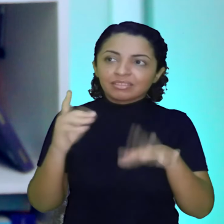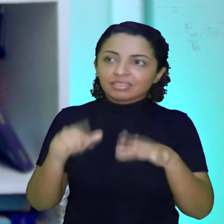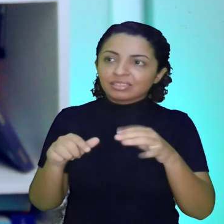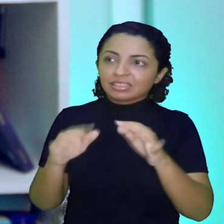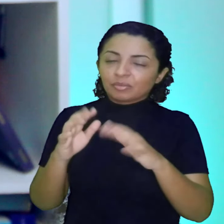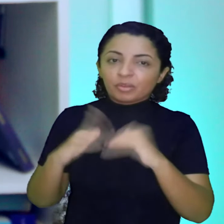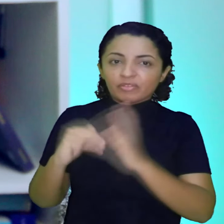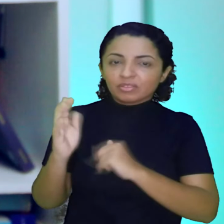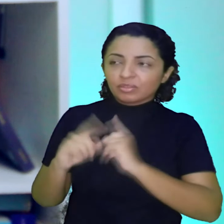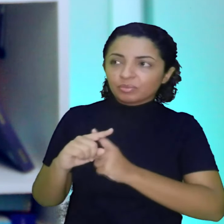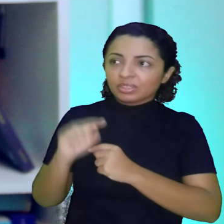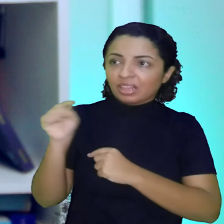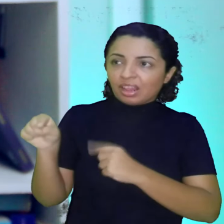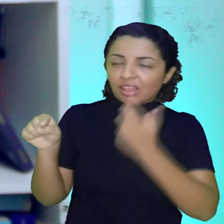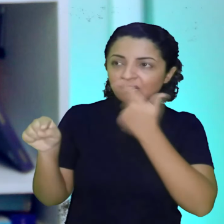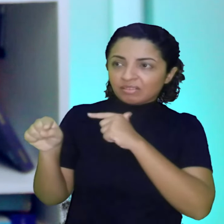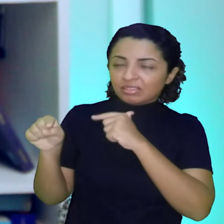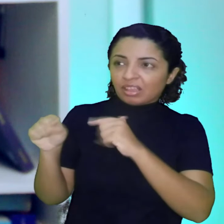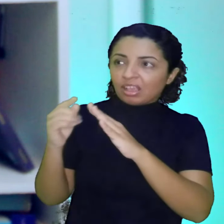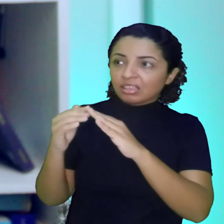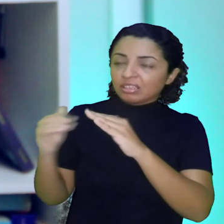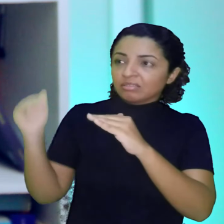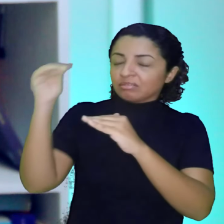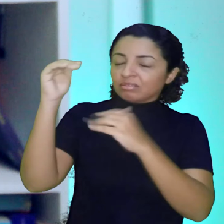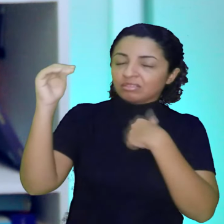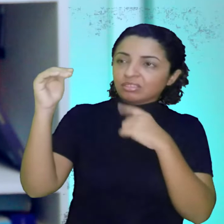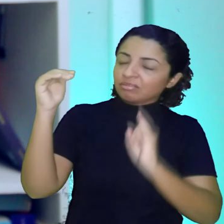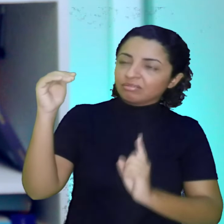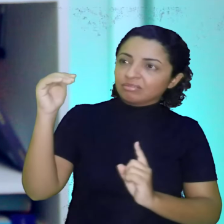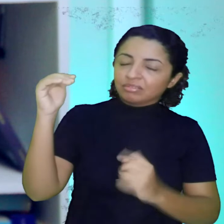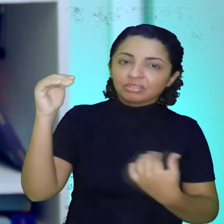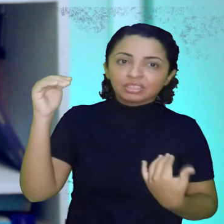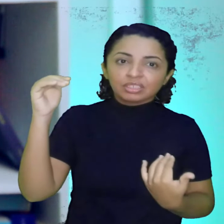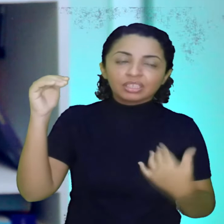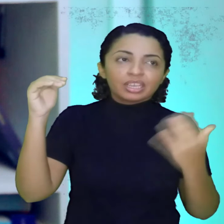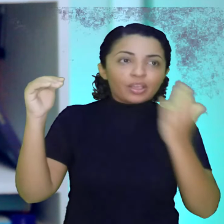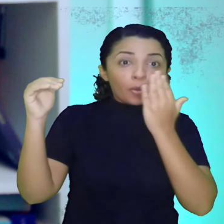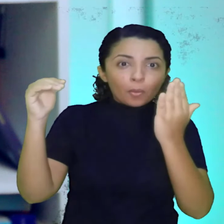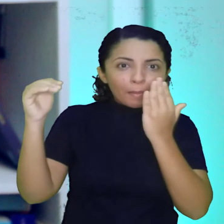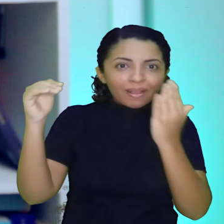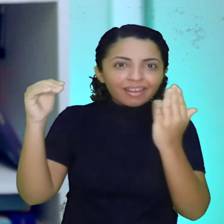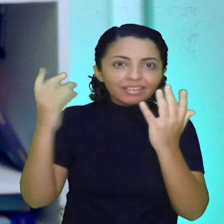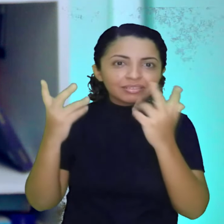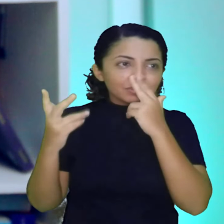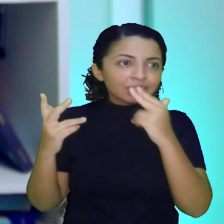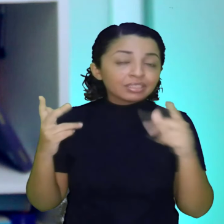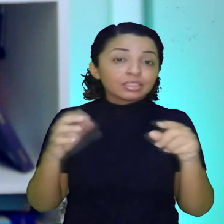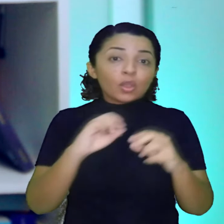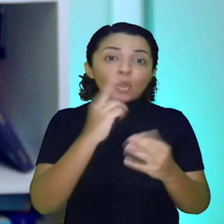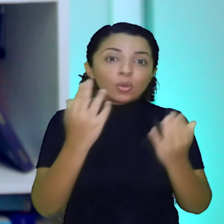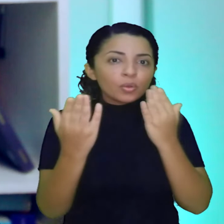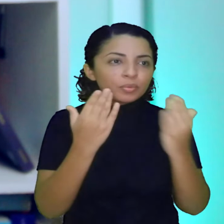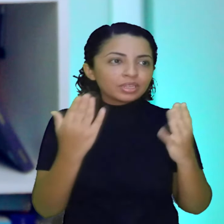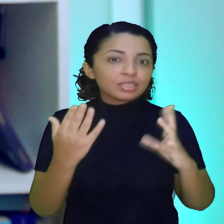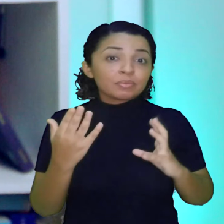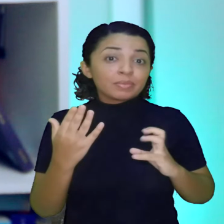profissionais. Por que algumas pessoas conseguem promoções e eu não? Há as comparações passionais das